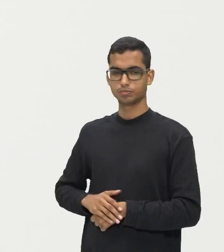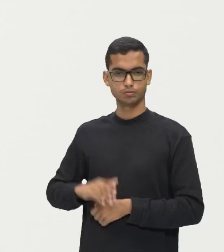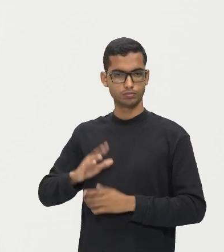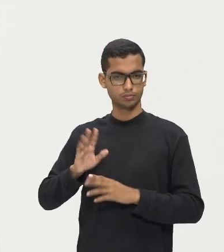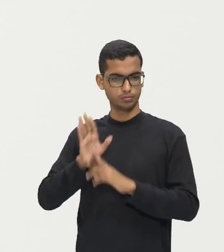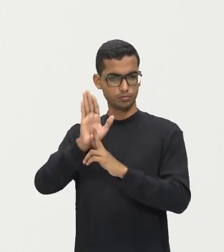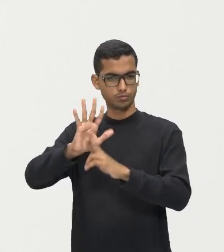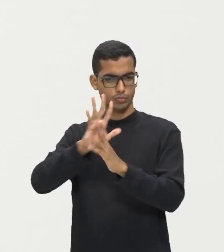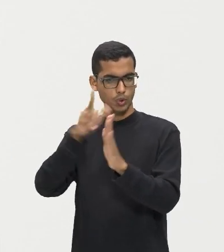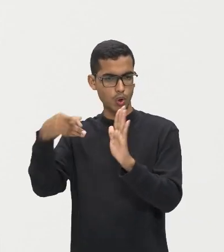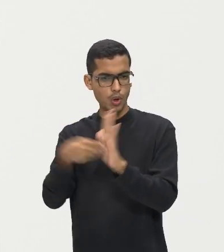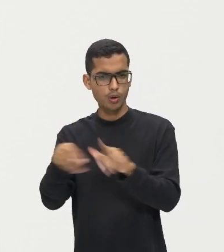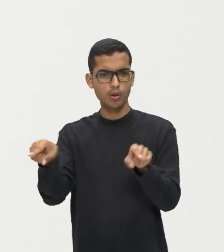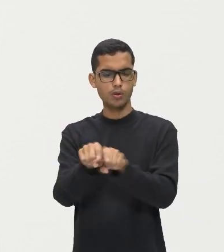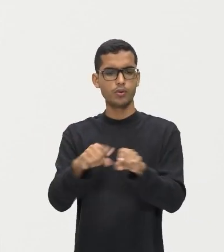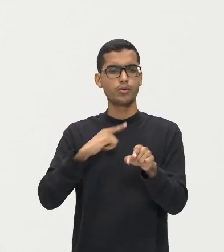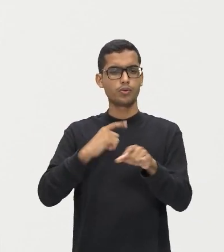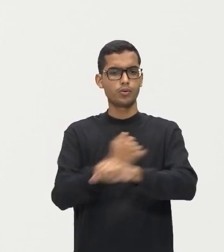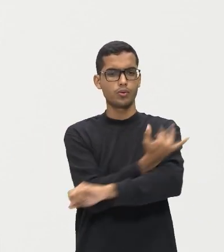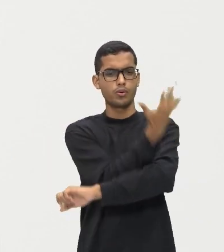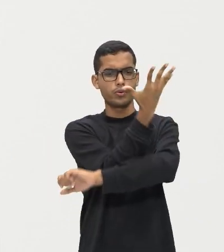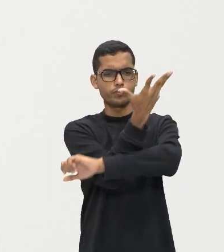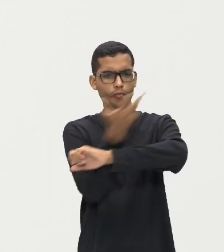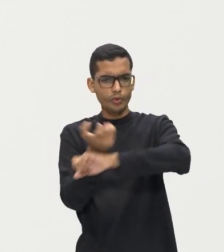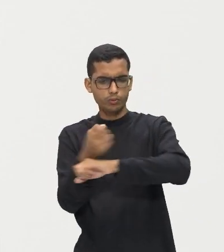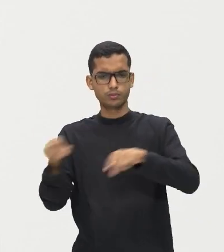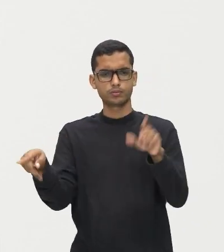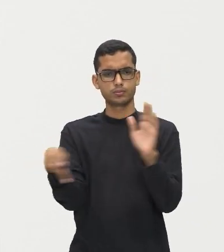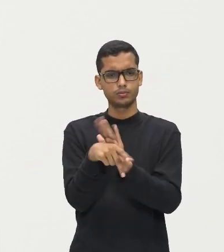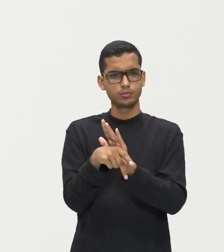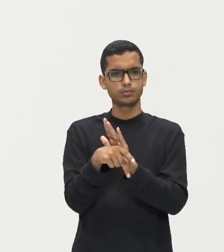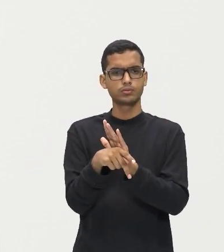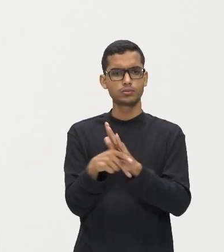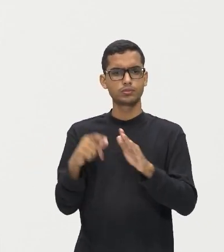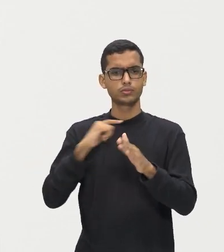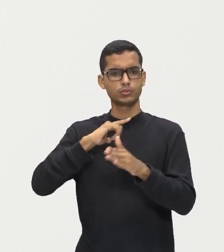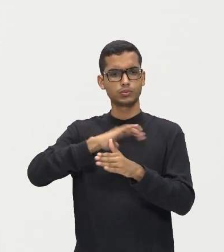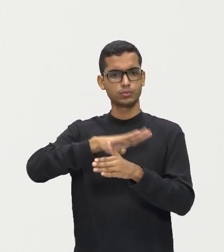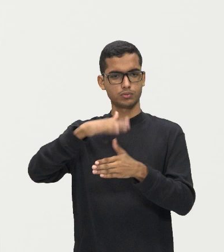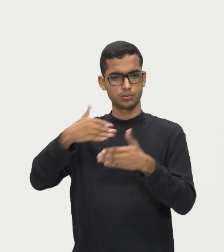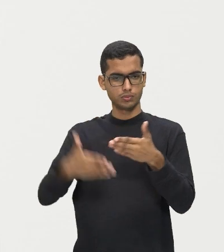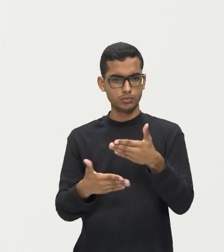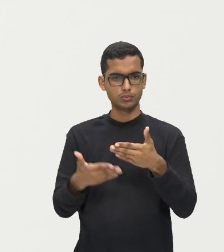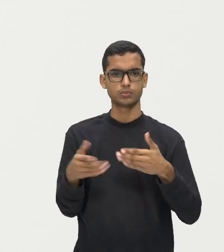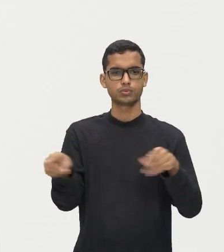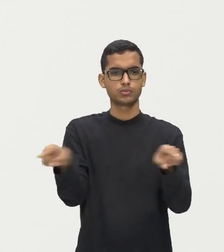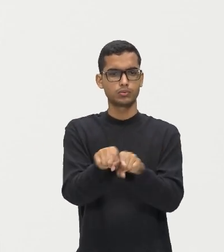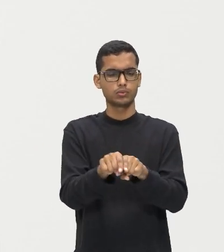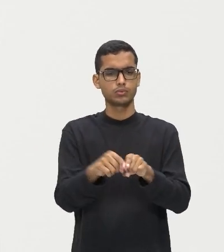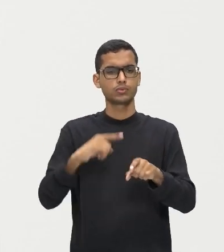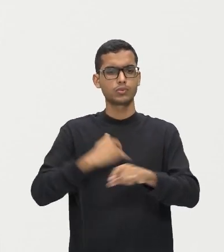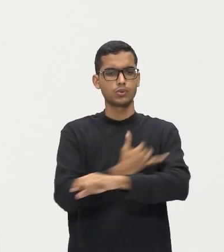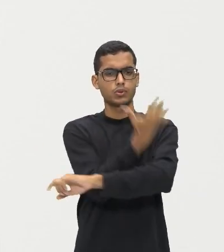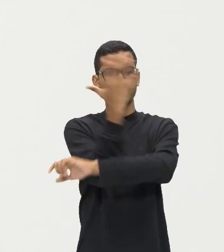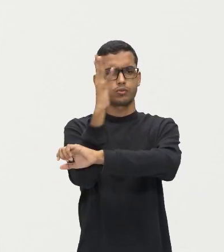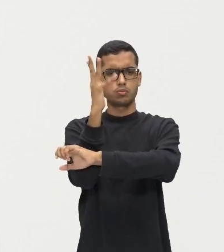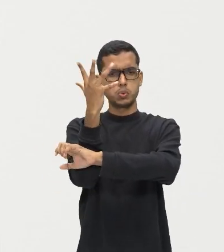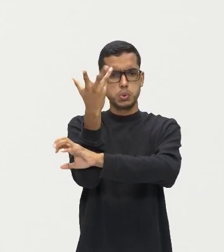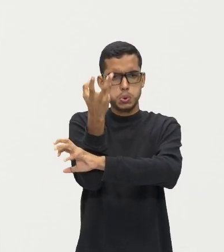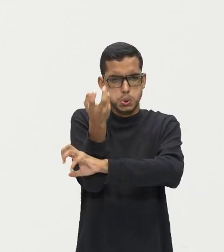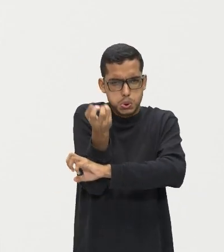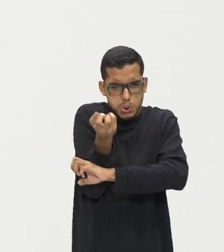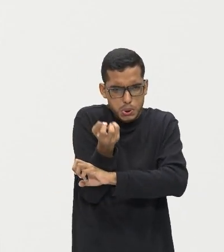o Cerrado, a Mata Atlântica, a Caatinga, o Pampa, o